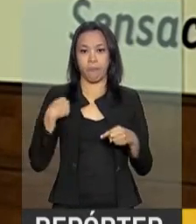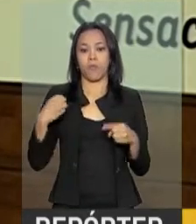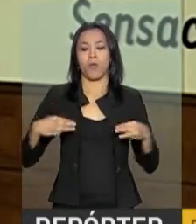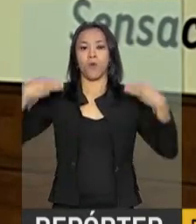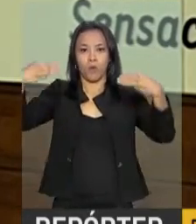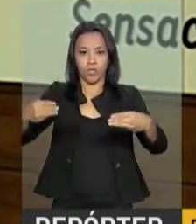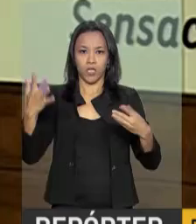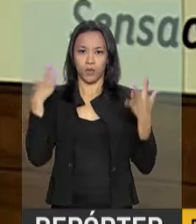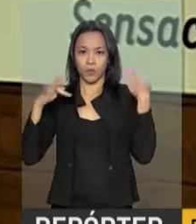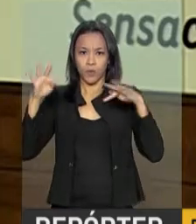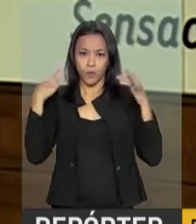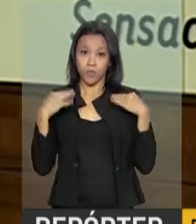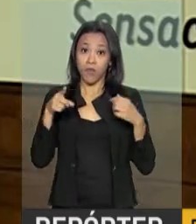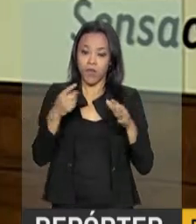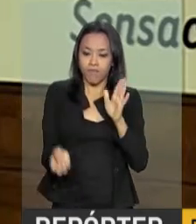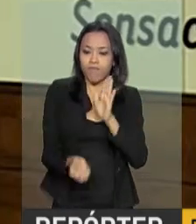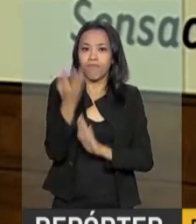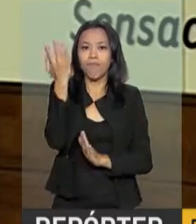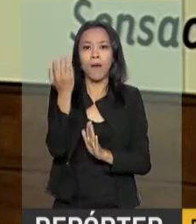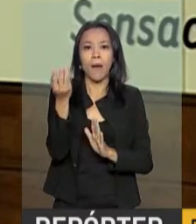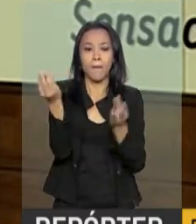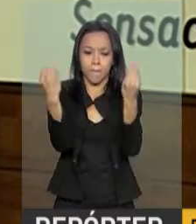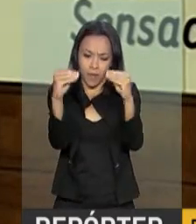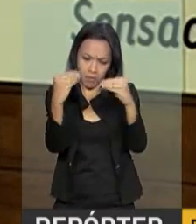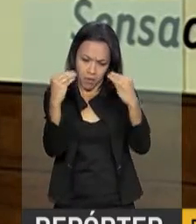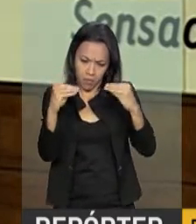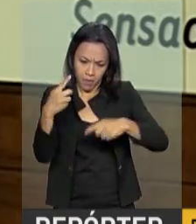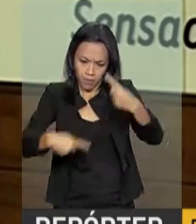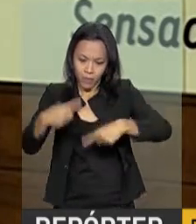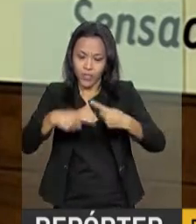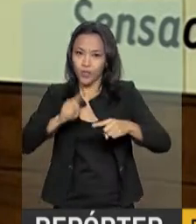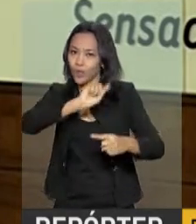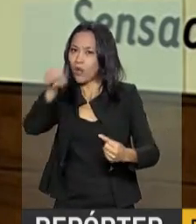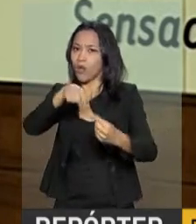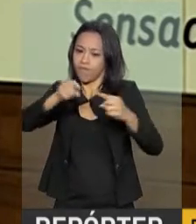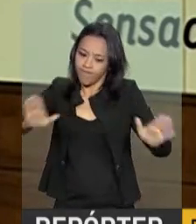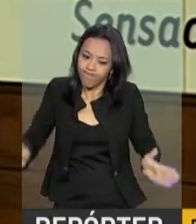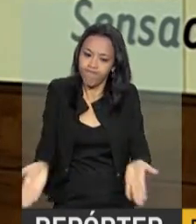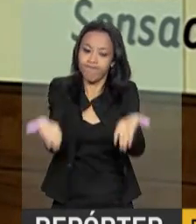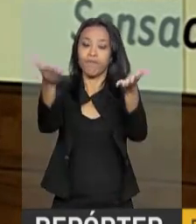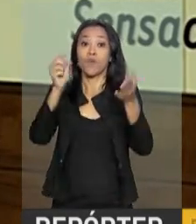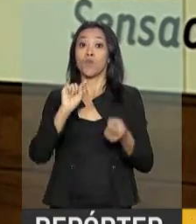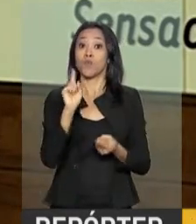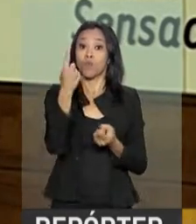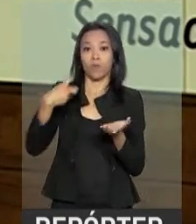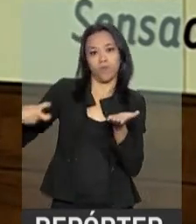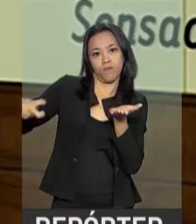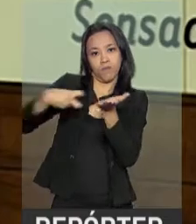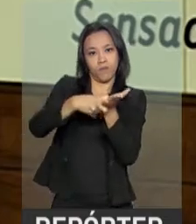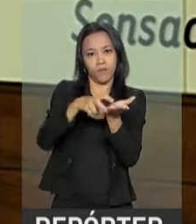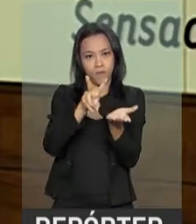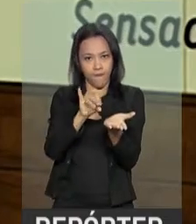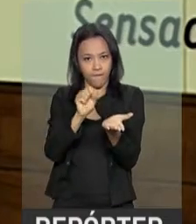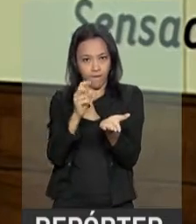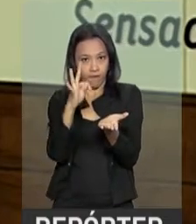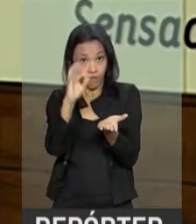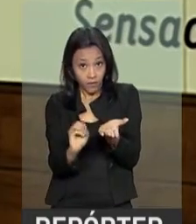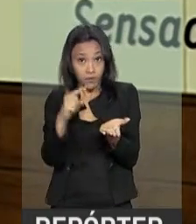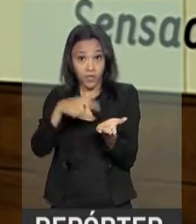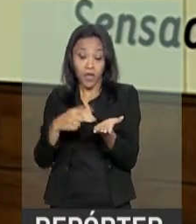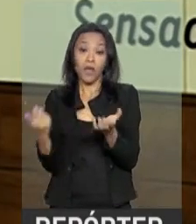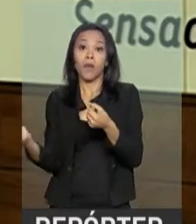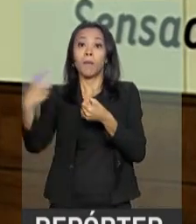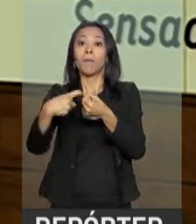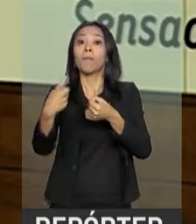desenvolvendo políticas para que o setor cresça cada vez mais uma delas é o visto eletrônico parceria que está funcionando com